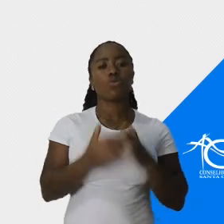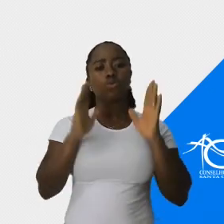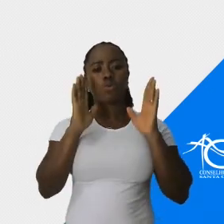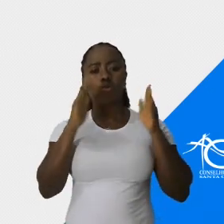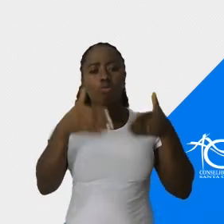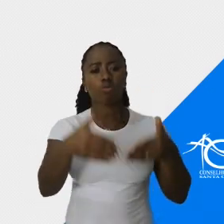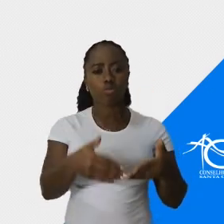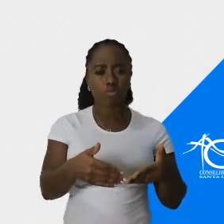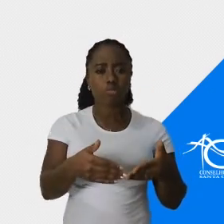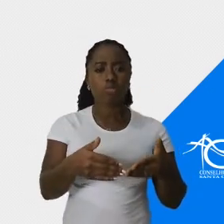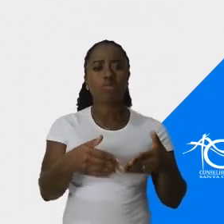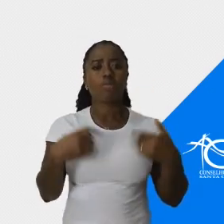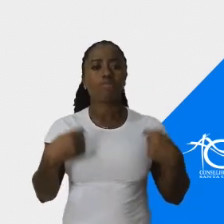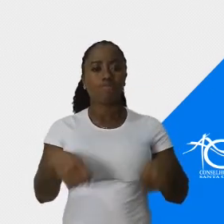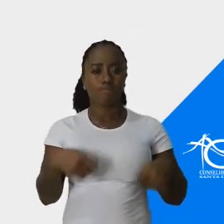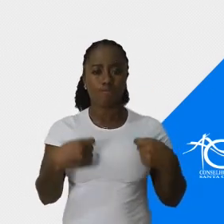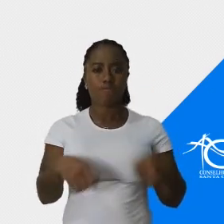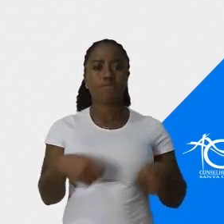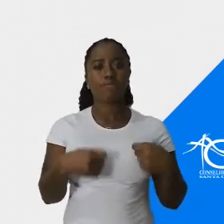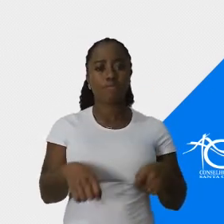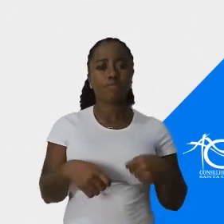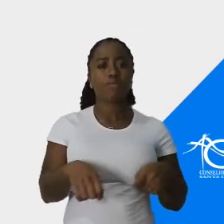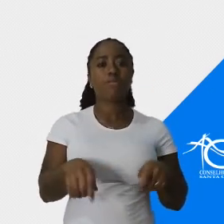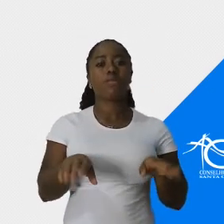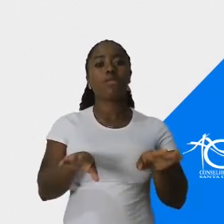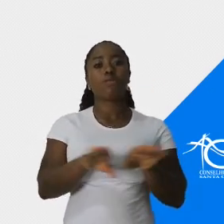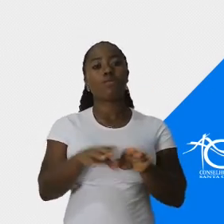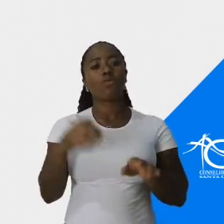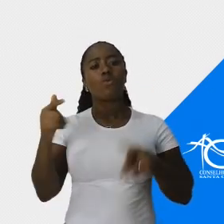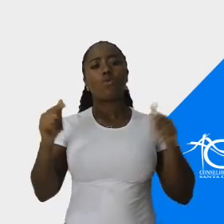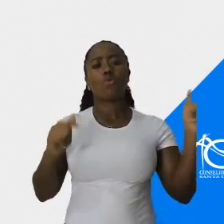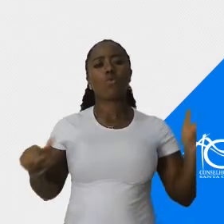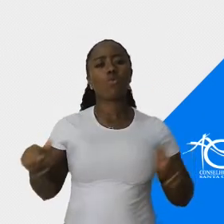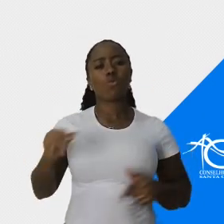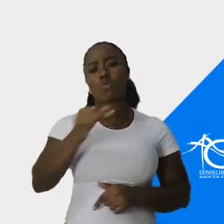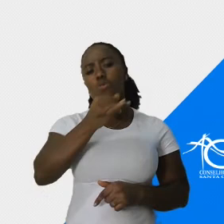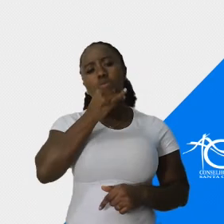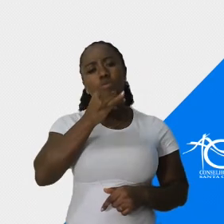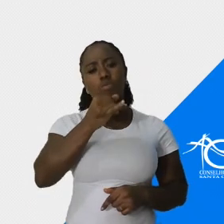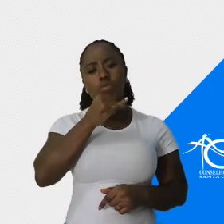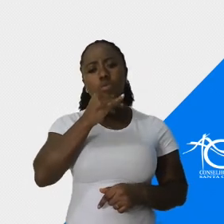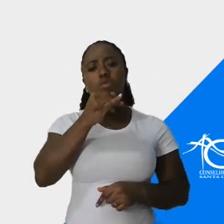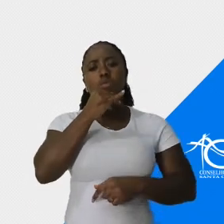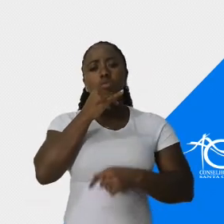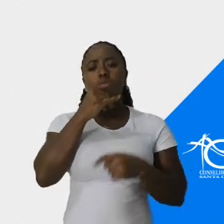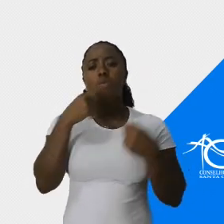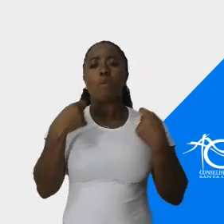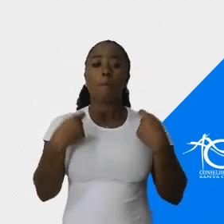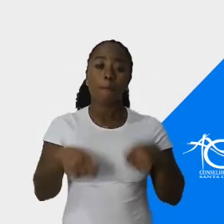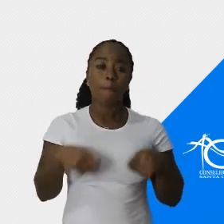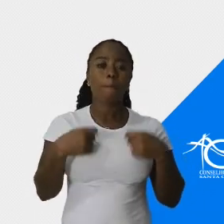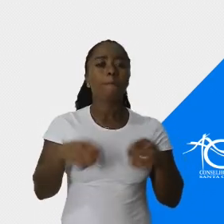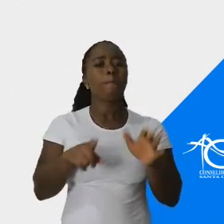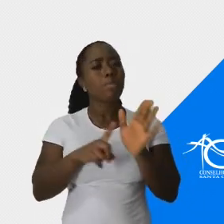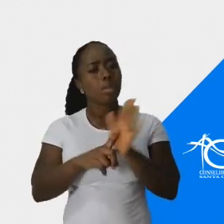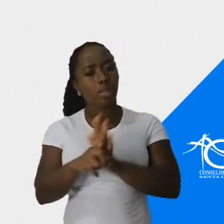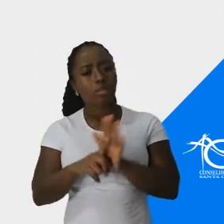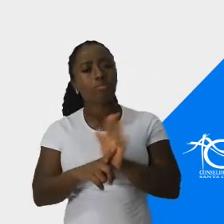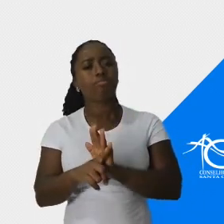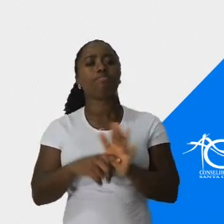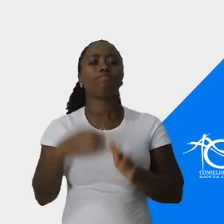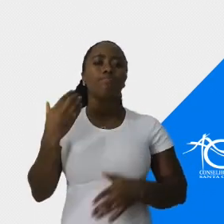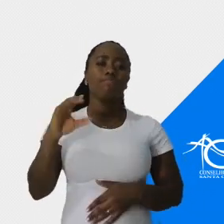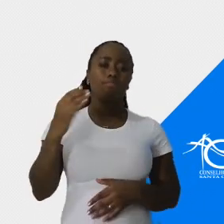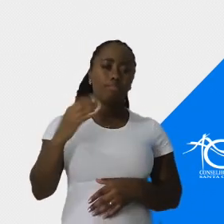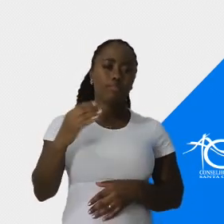novamente, mais um exemplo de como a gente precisa avançar nessa investigação científica, porque, até o momento, a gente presume mais